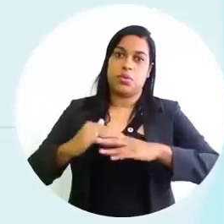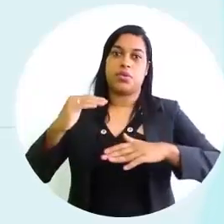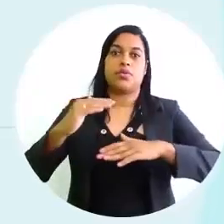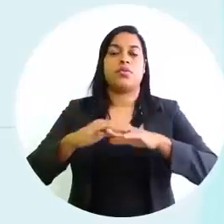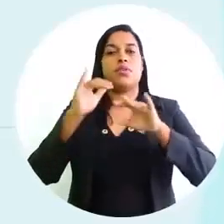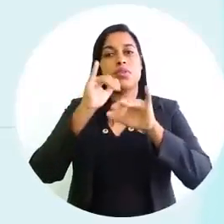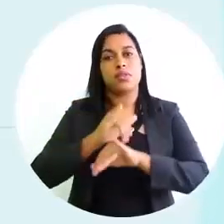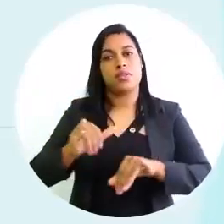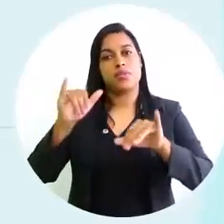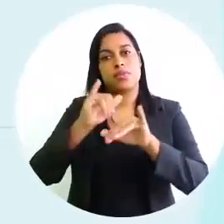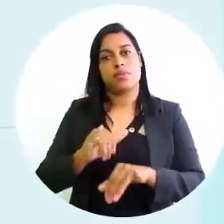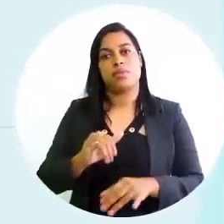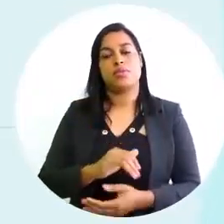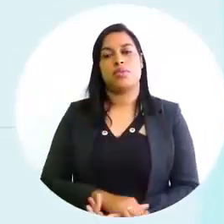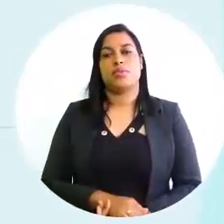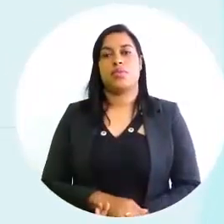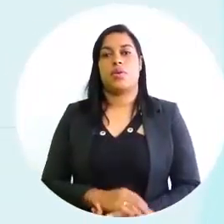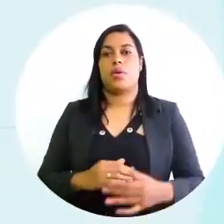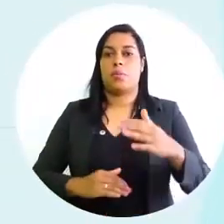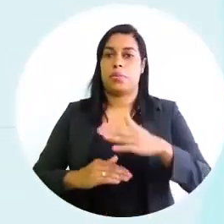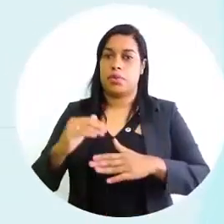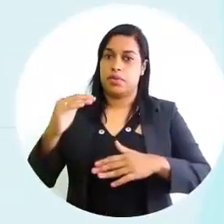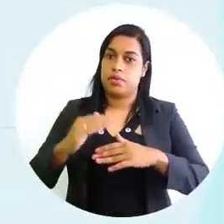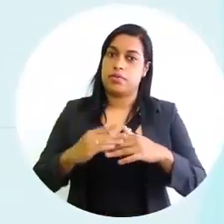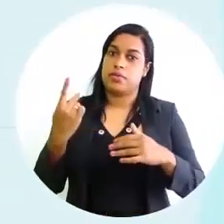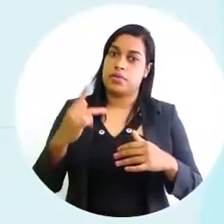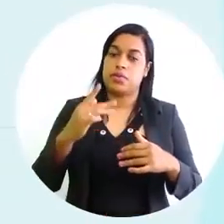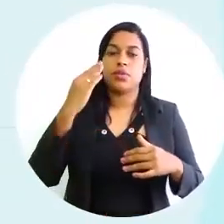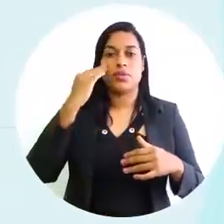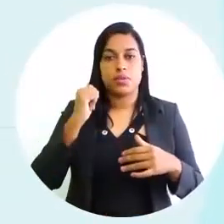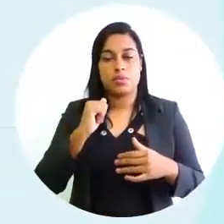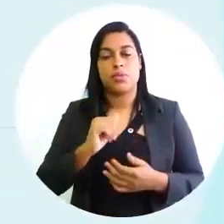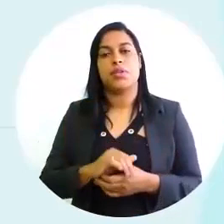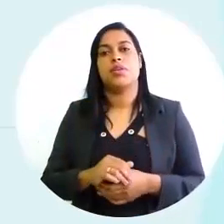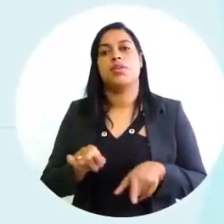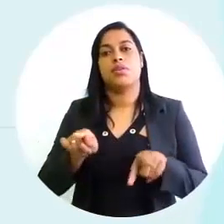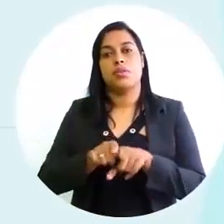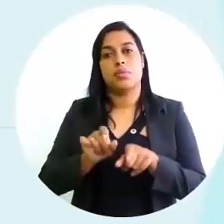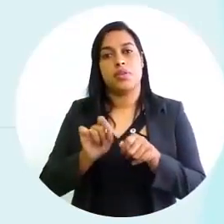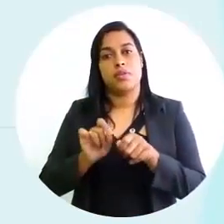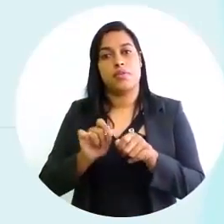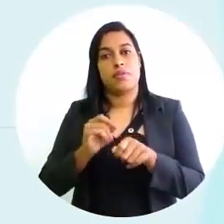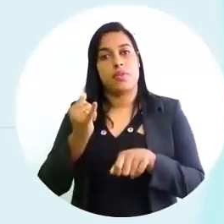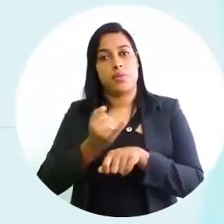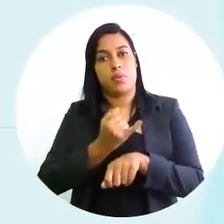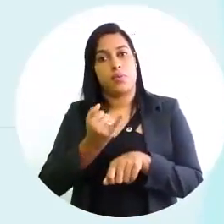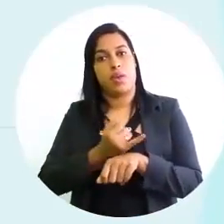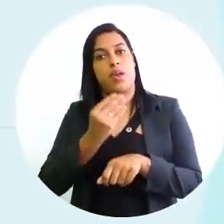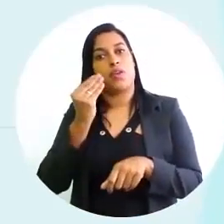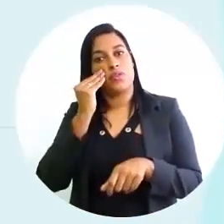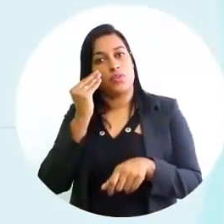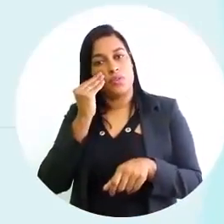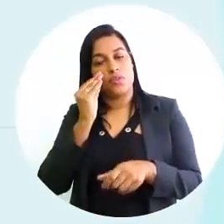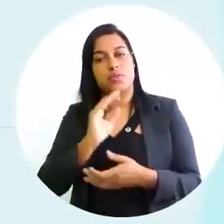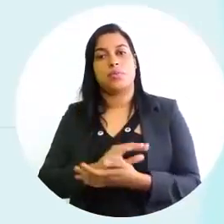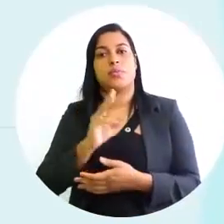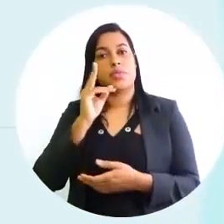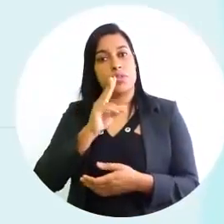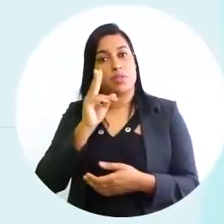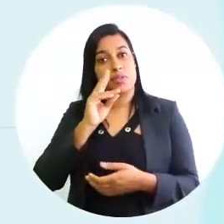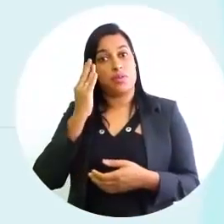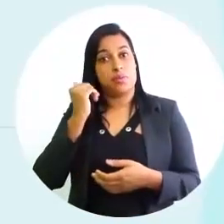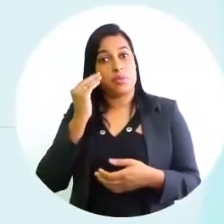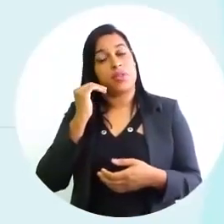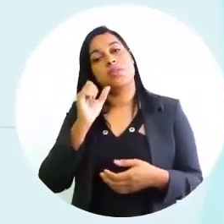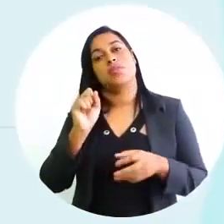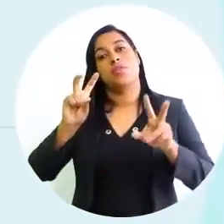da informação, profissionais dessa área do saber, e é feito um teste para verificar se se os